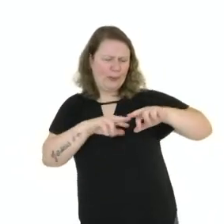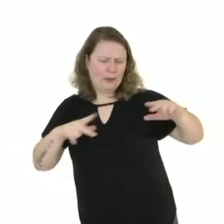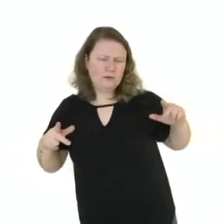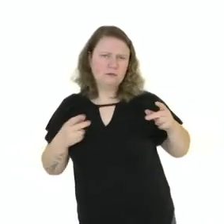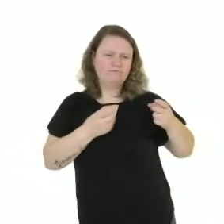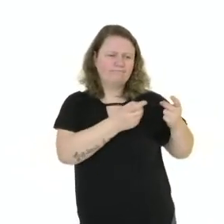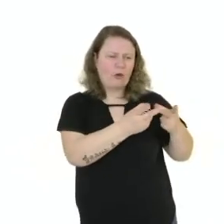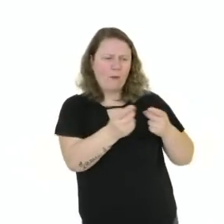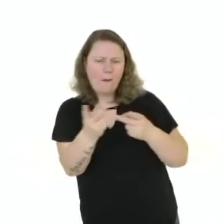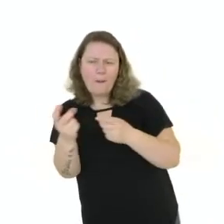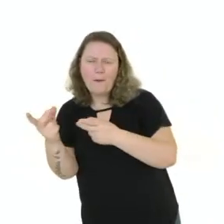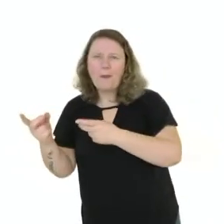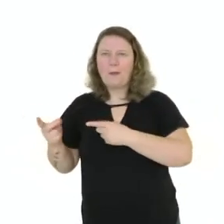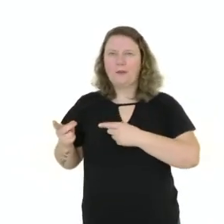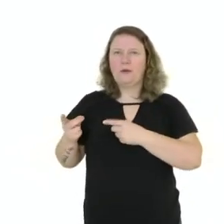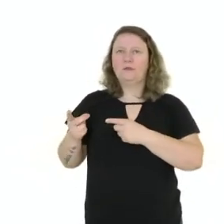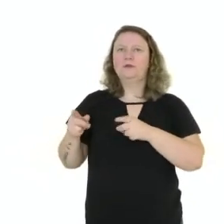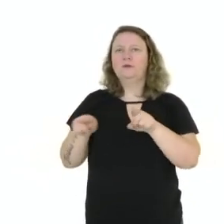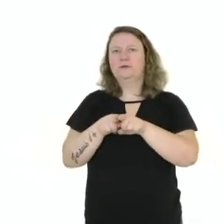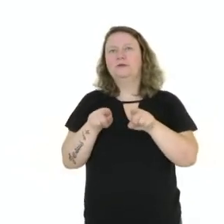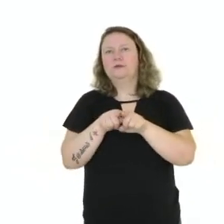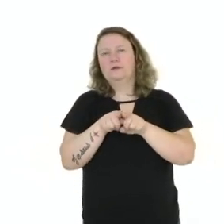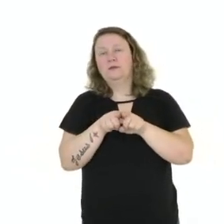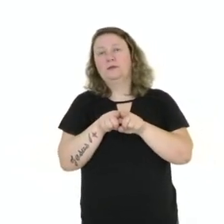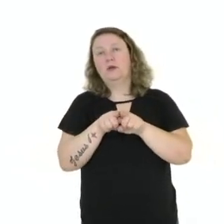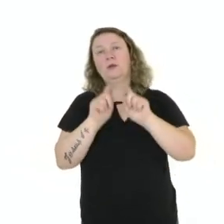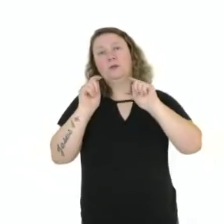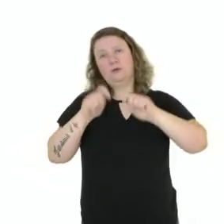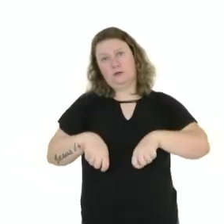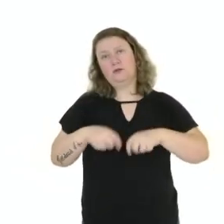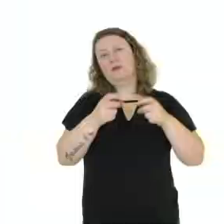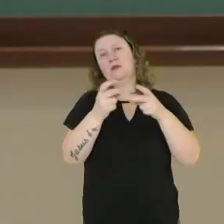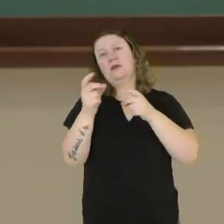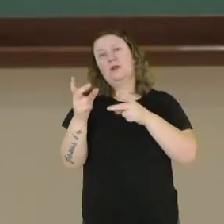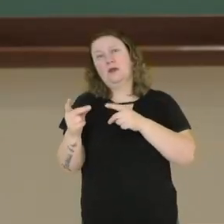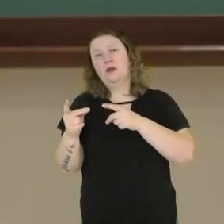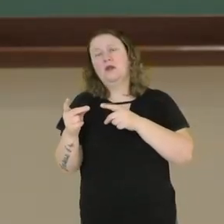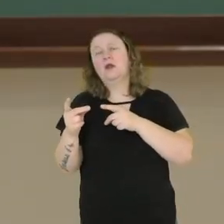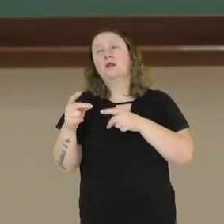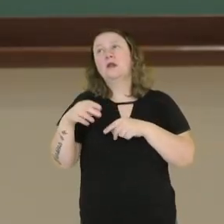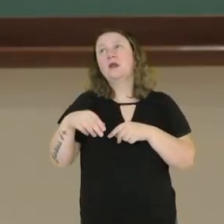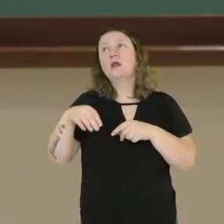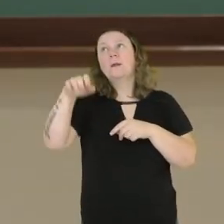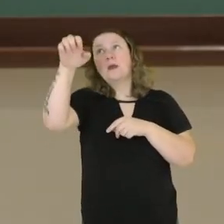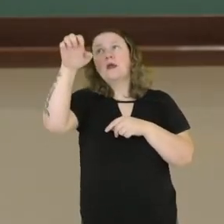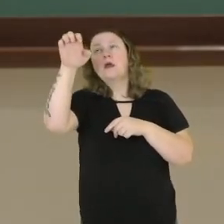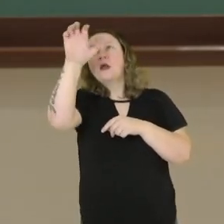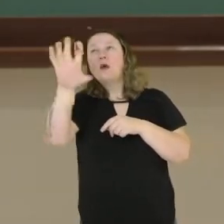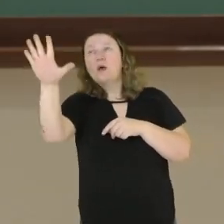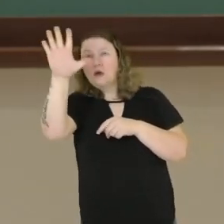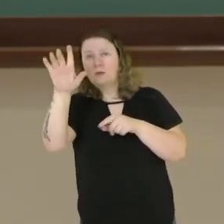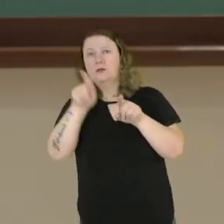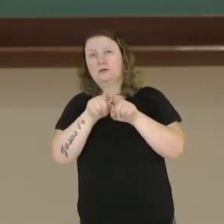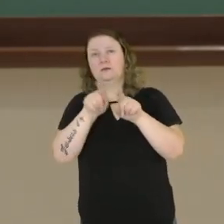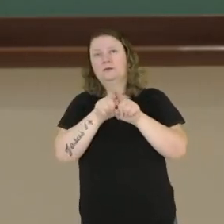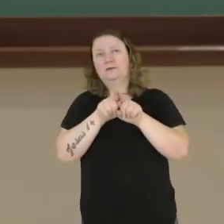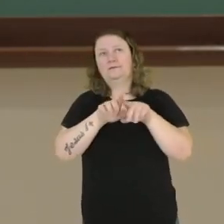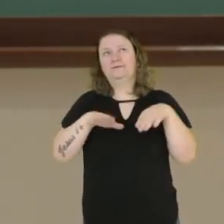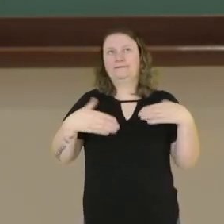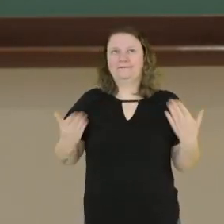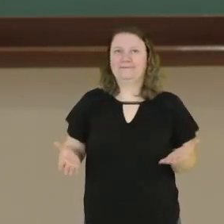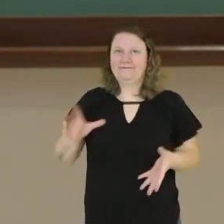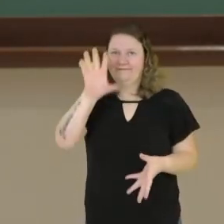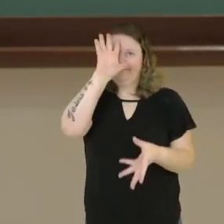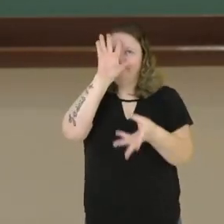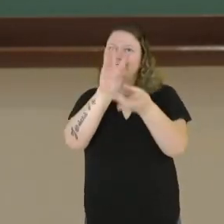sul-americanas seguiam para o interior do continente e também para a Europa. Bom, chegamos